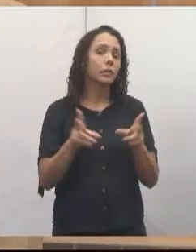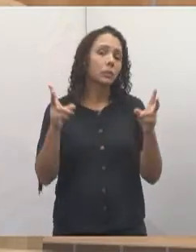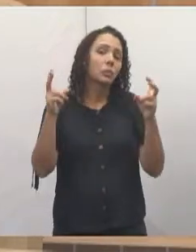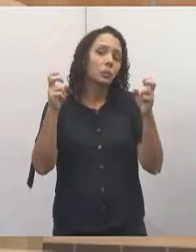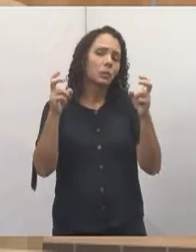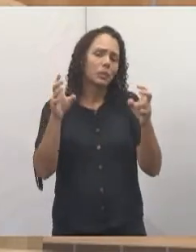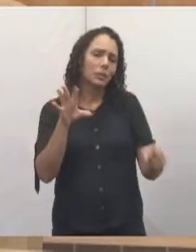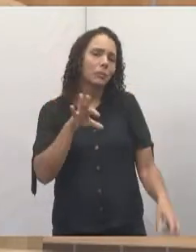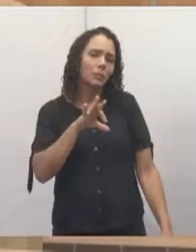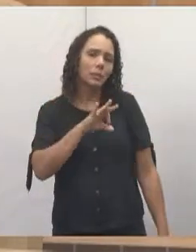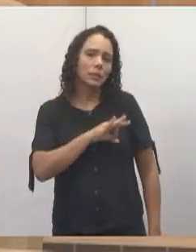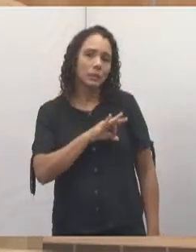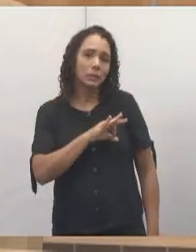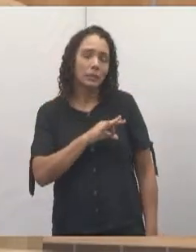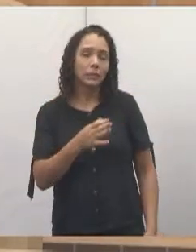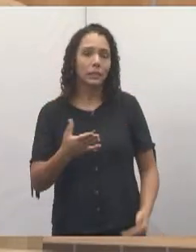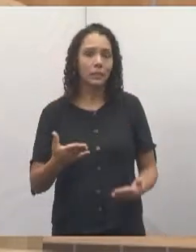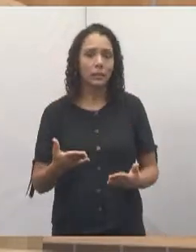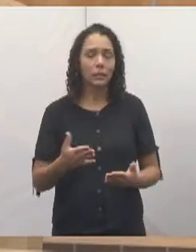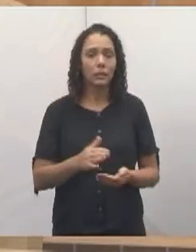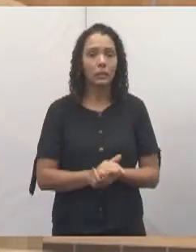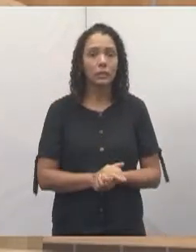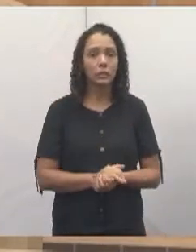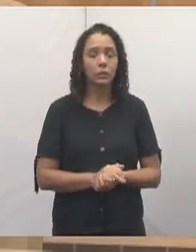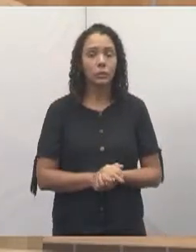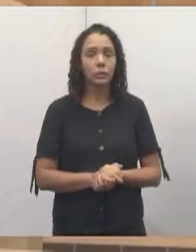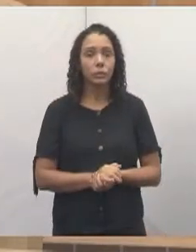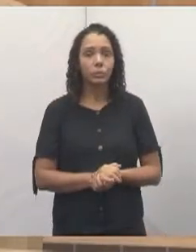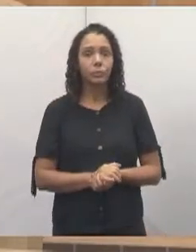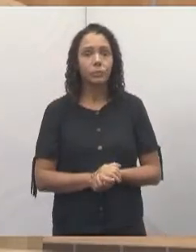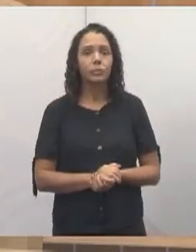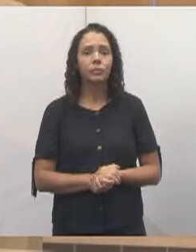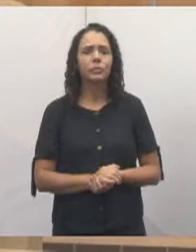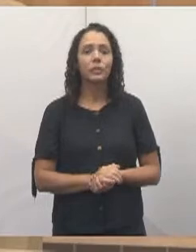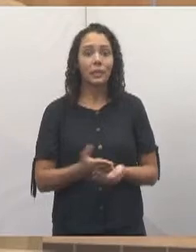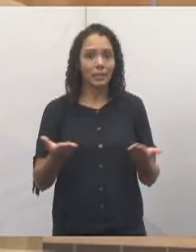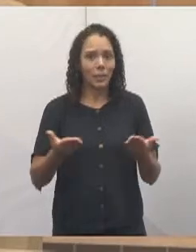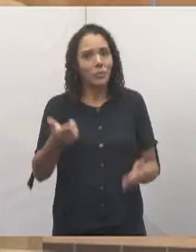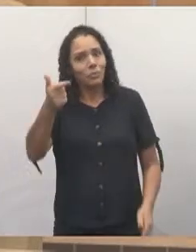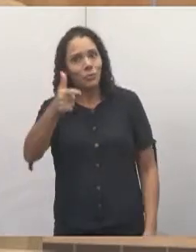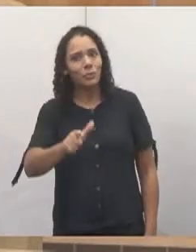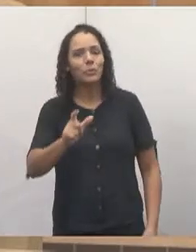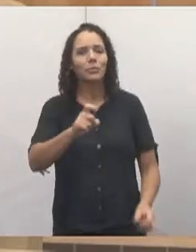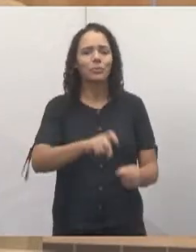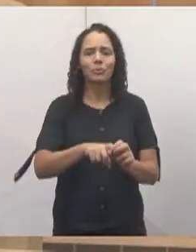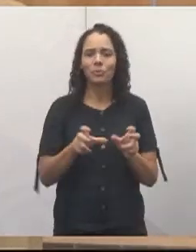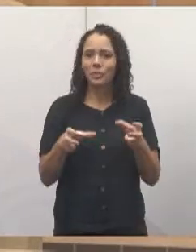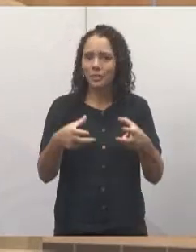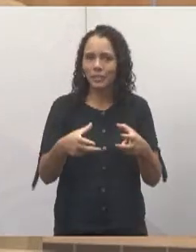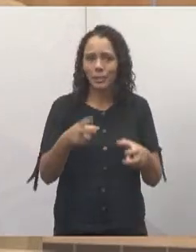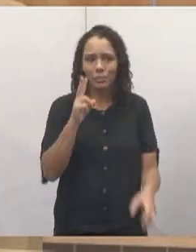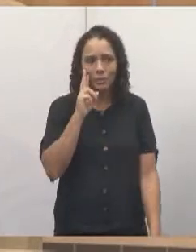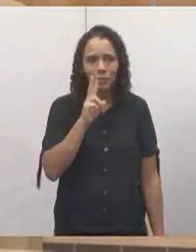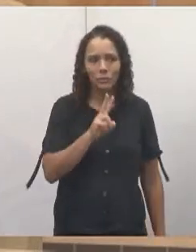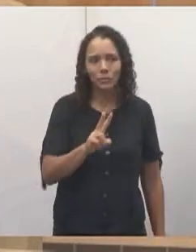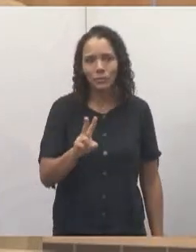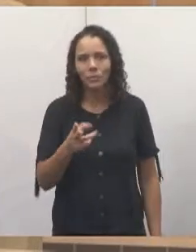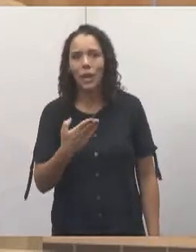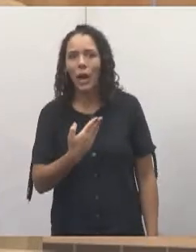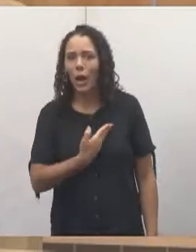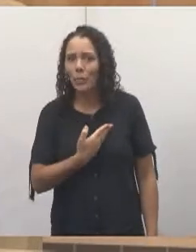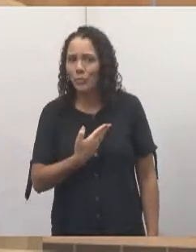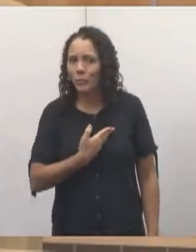lei se aproxima já de 8 anos, então, assim, muito feliz rever alguns colegas, estar aqui, novamente,